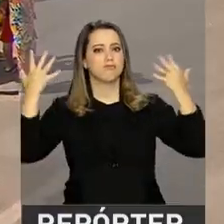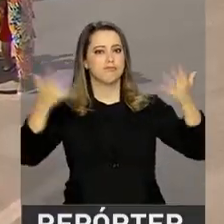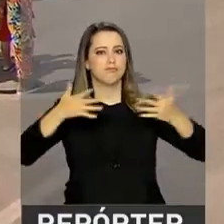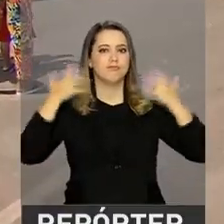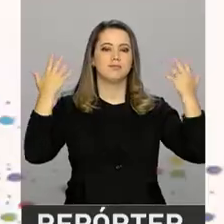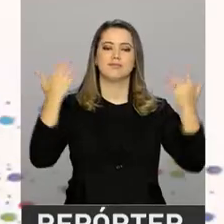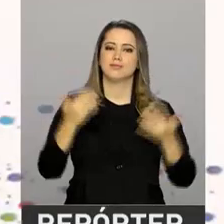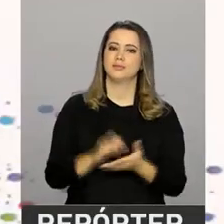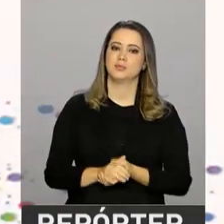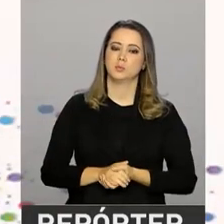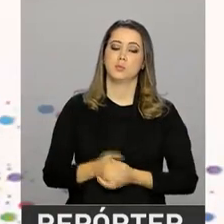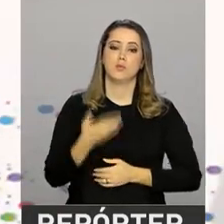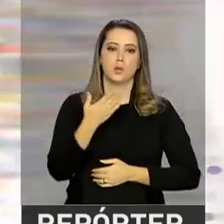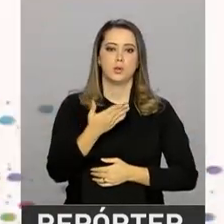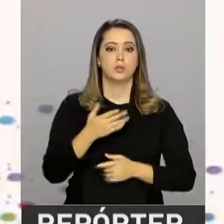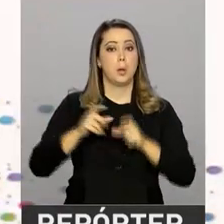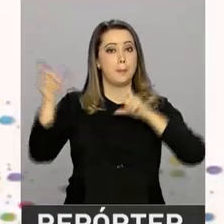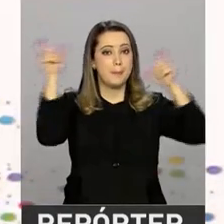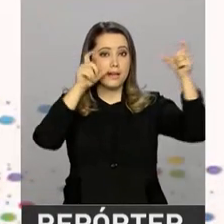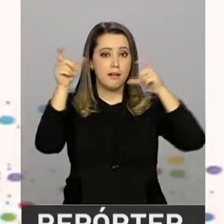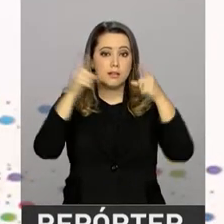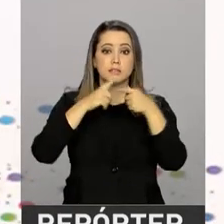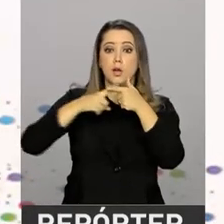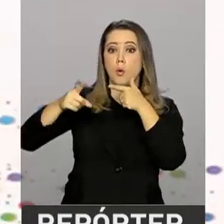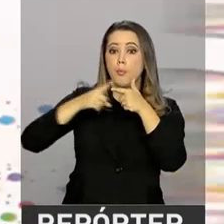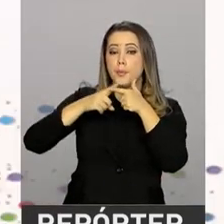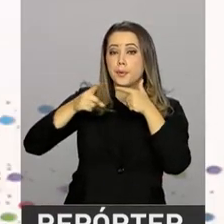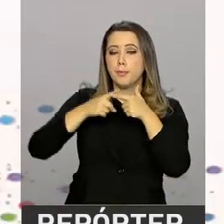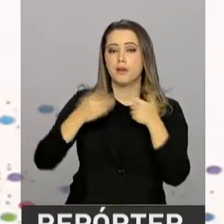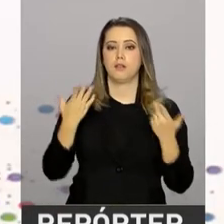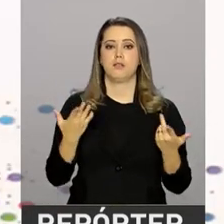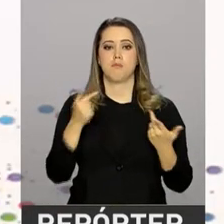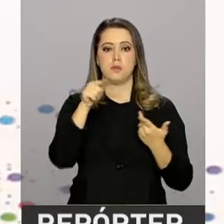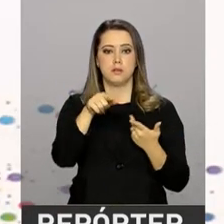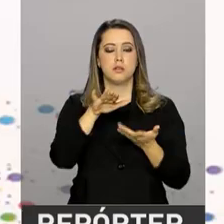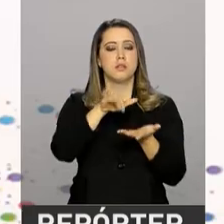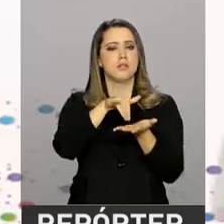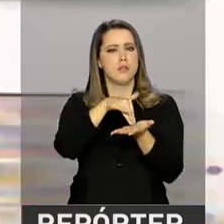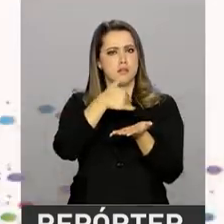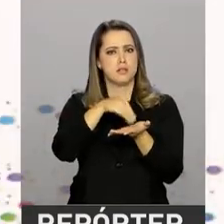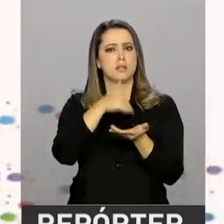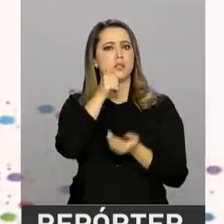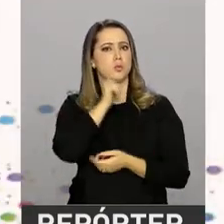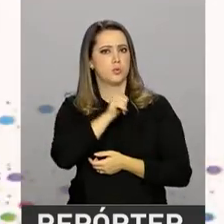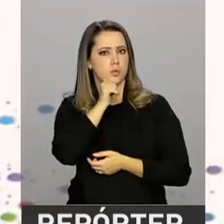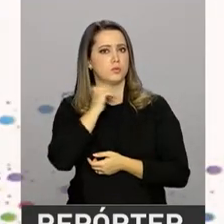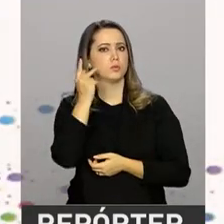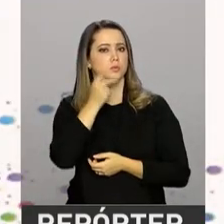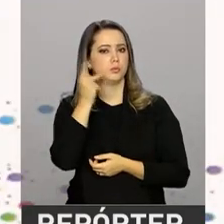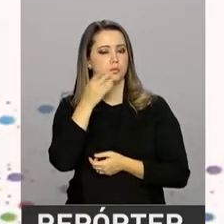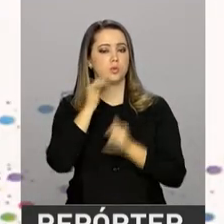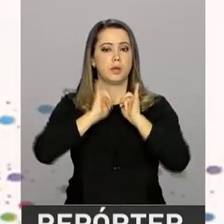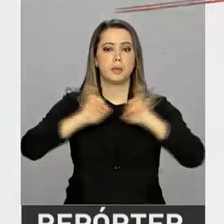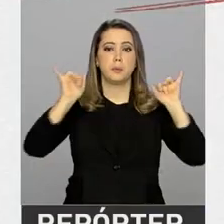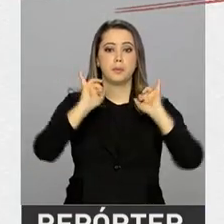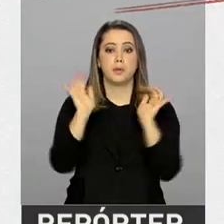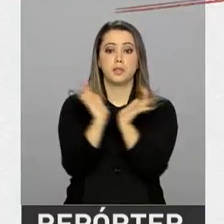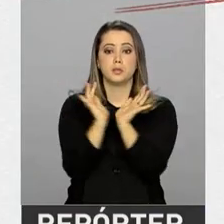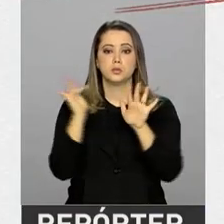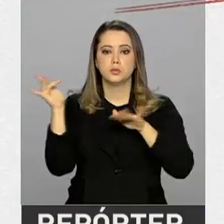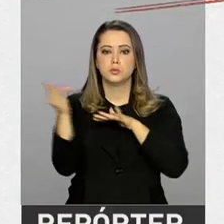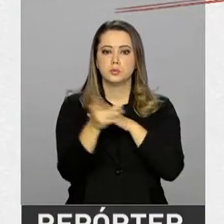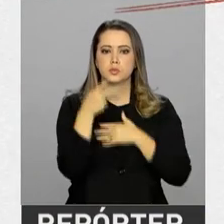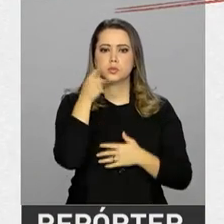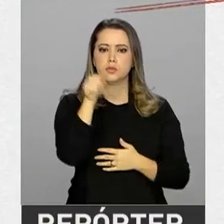e diversão. Para alertar sobre o problema, a Secretaria de Políticas para as Mulheres lançou uma campanha nas redes sociais, em